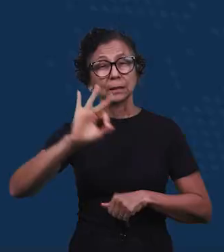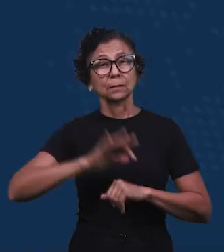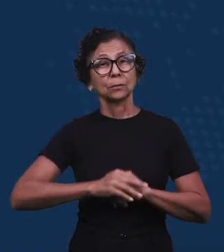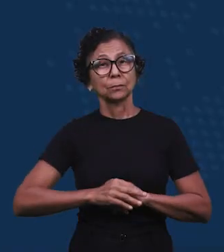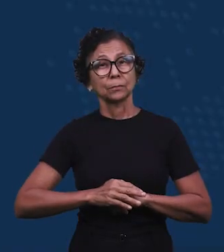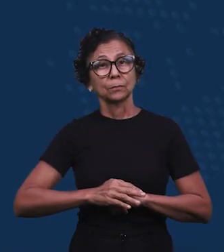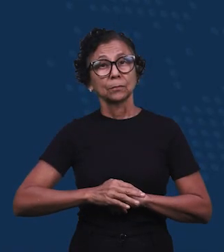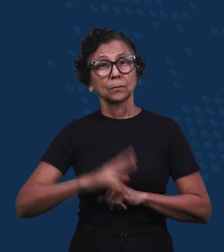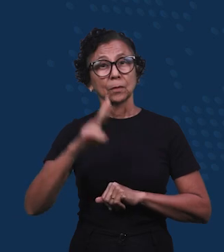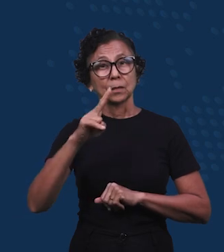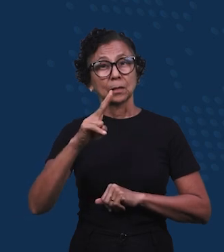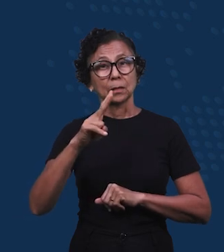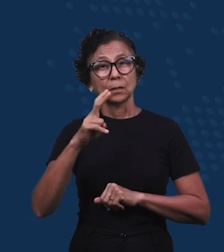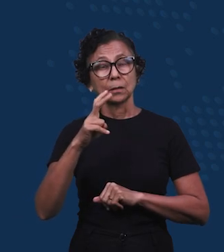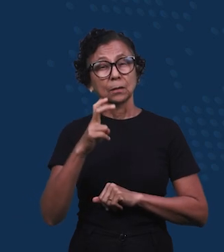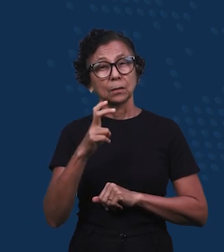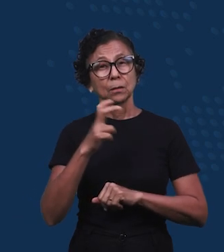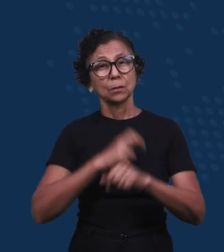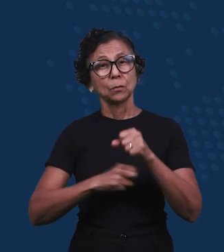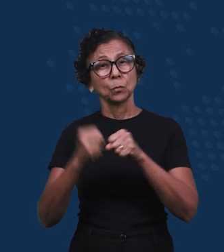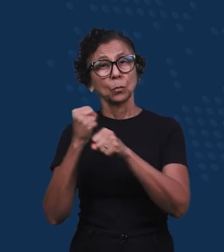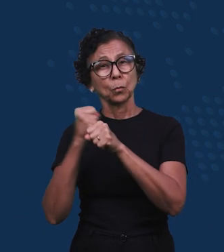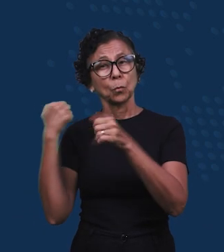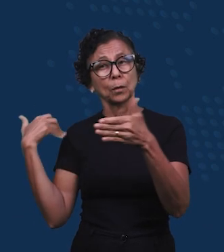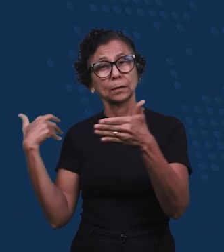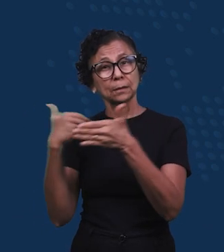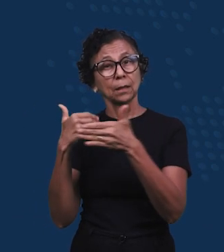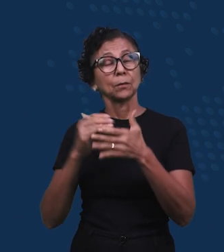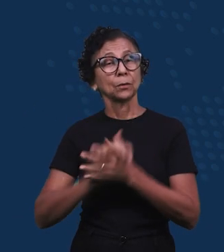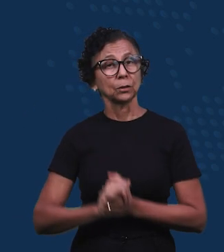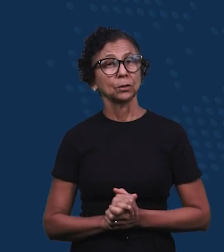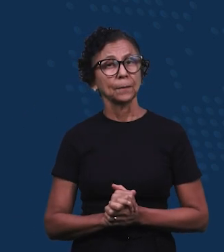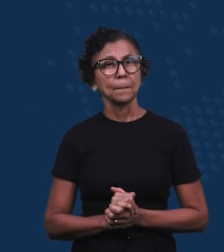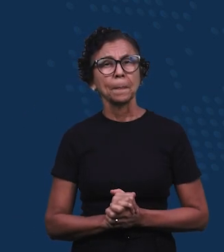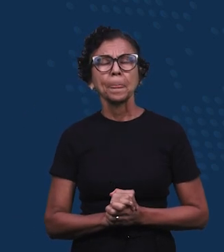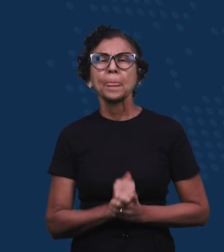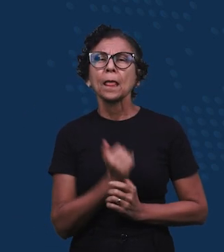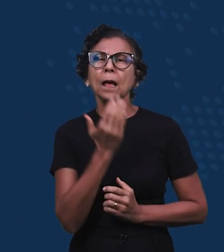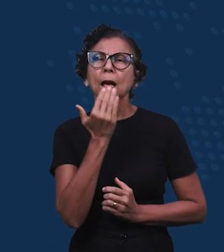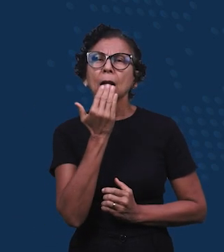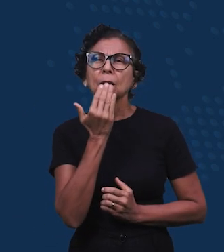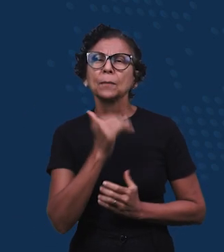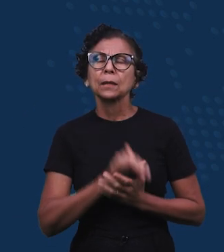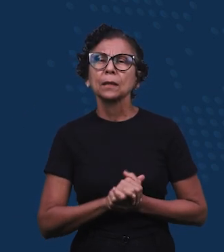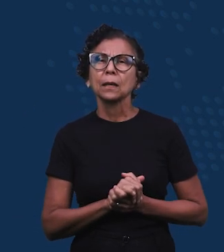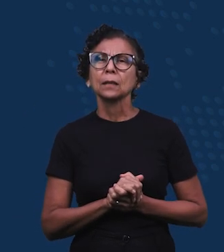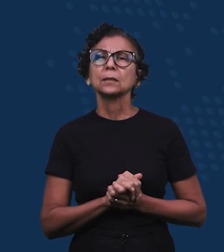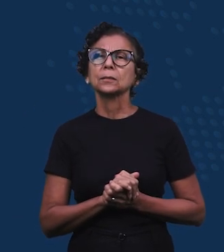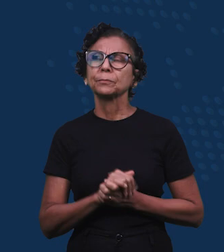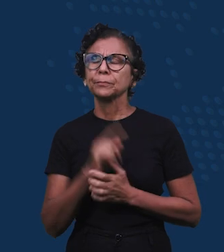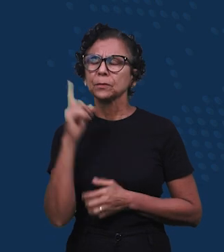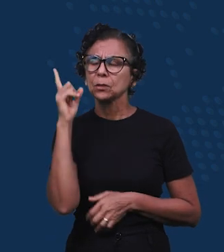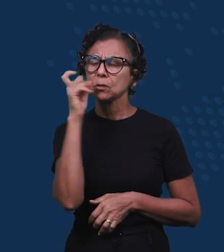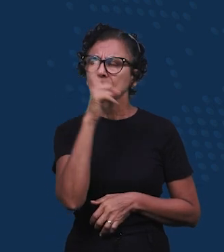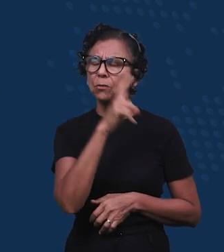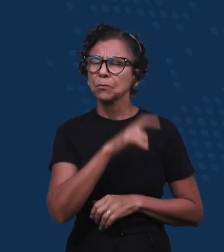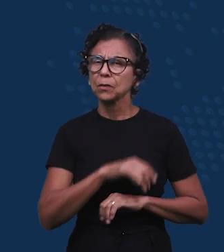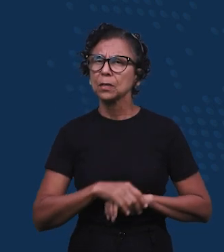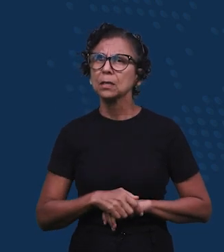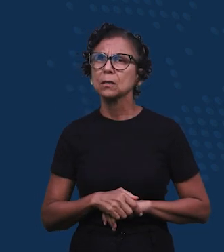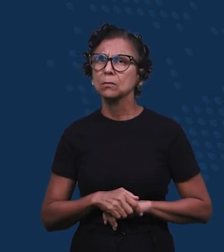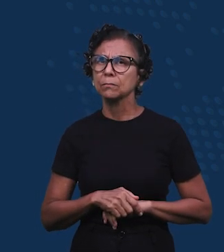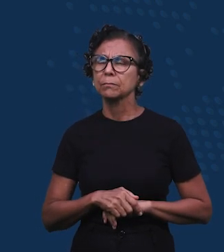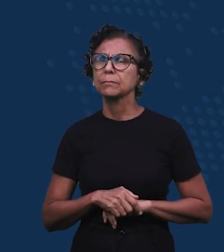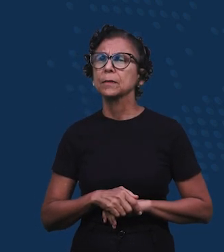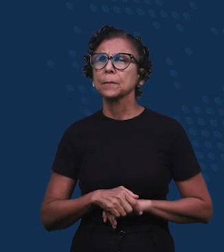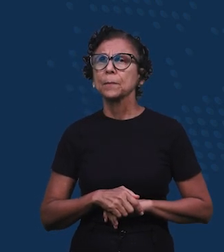anos. O relatório também destacou que a insegurança alimentar é um problema crescente, com 1 em cada 10